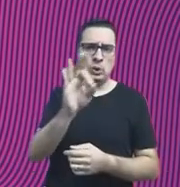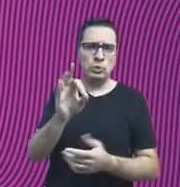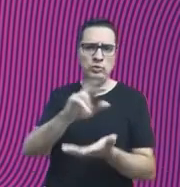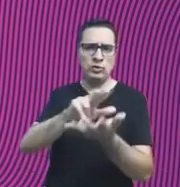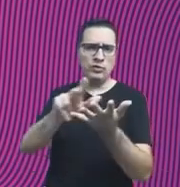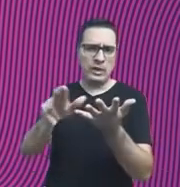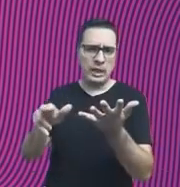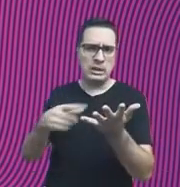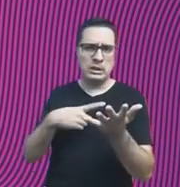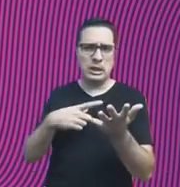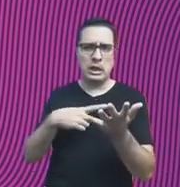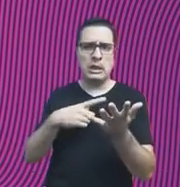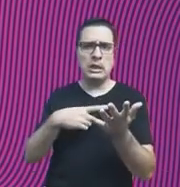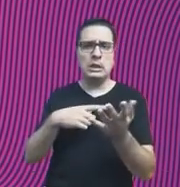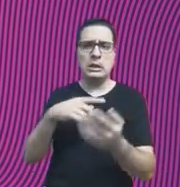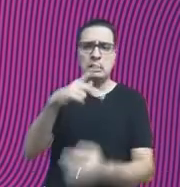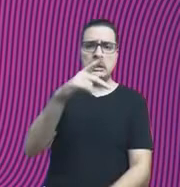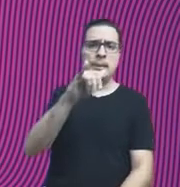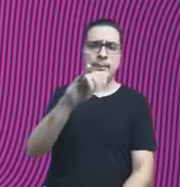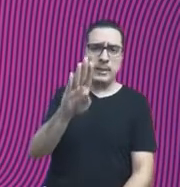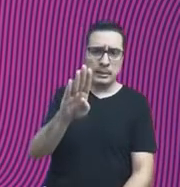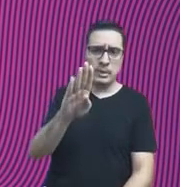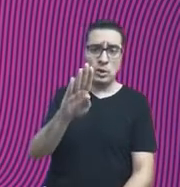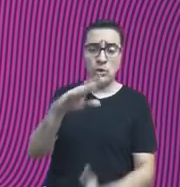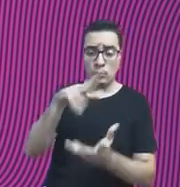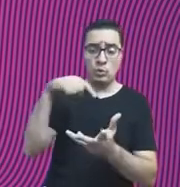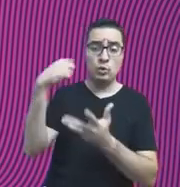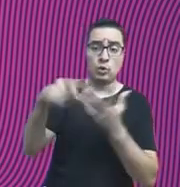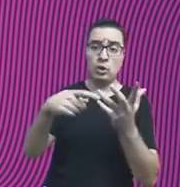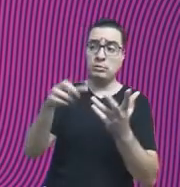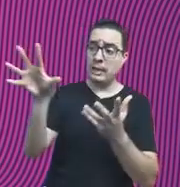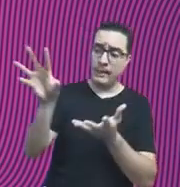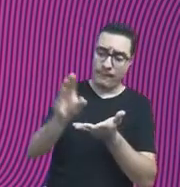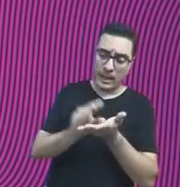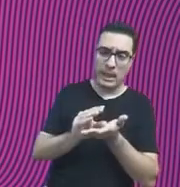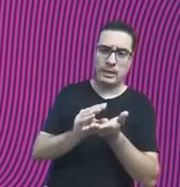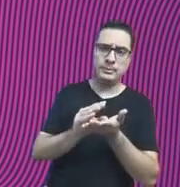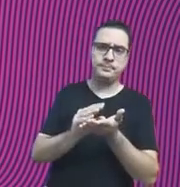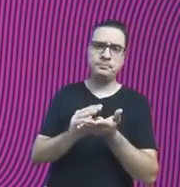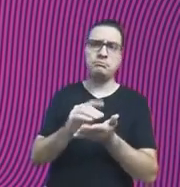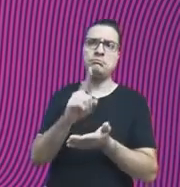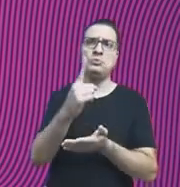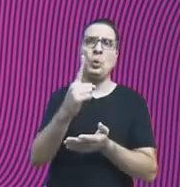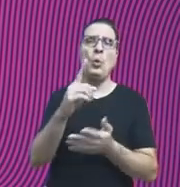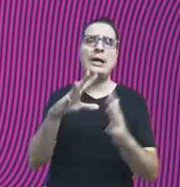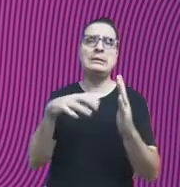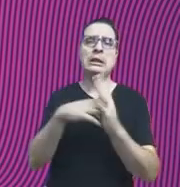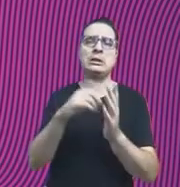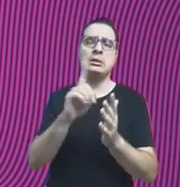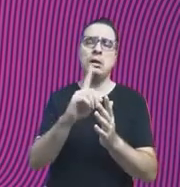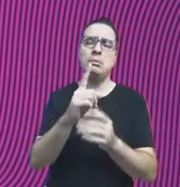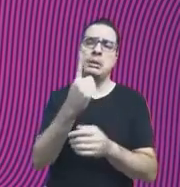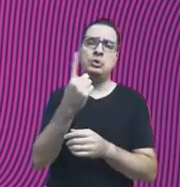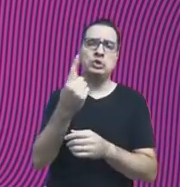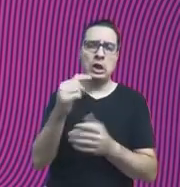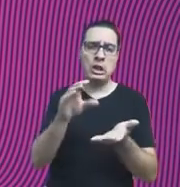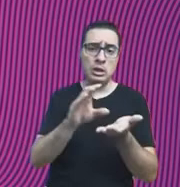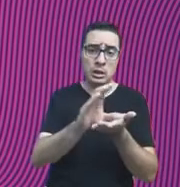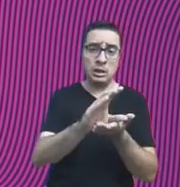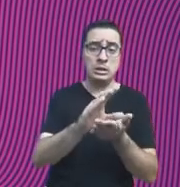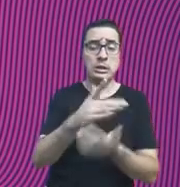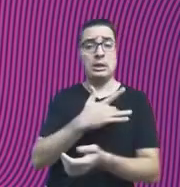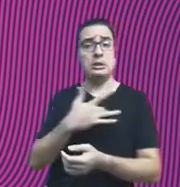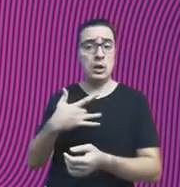de PIB do mundo hoje alocados, vamos pegar no Ocidente, alocados na área de saúde. E nós temos